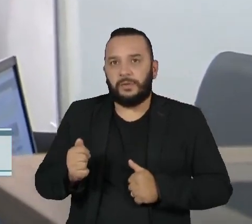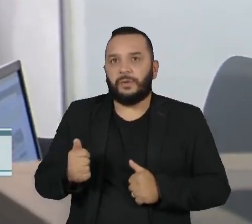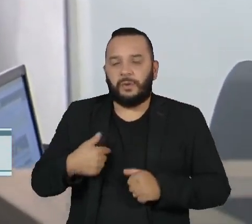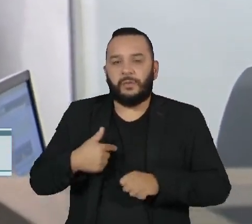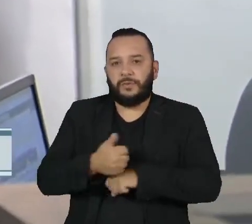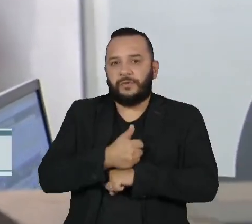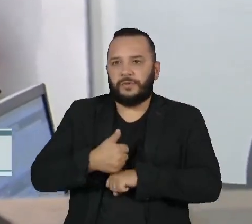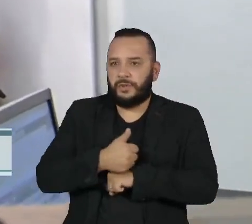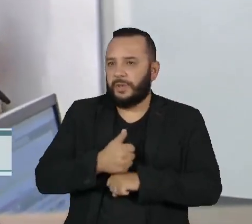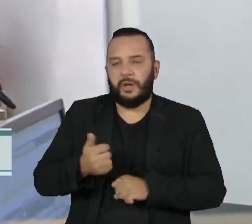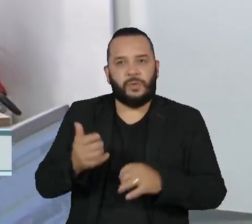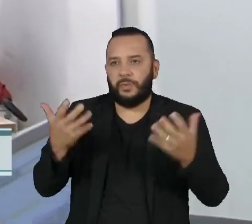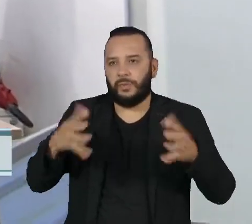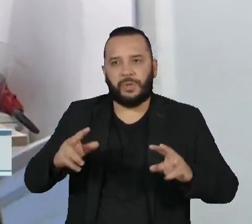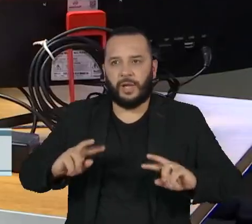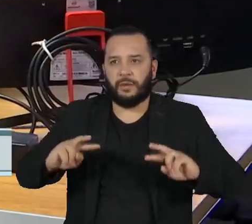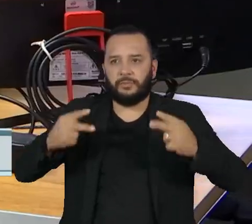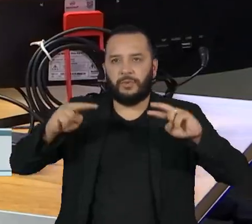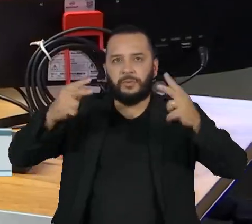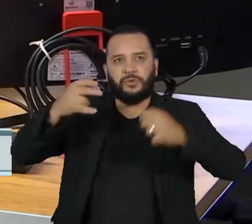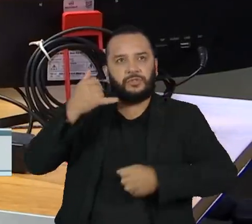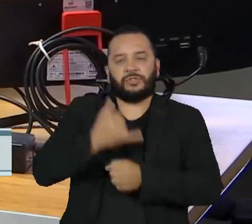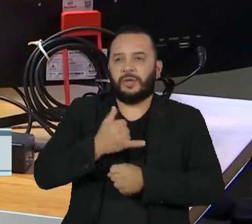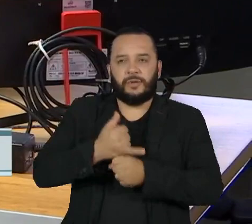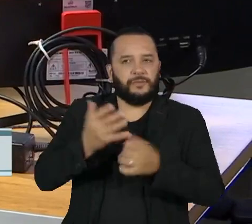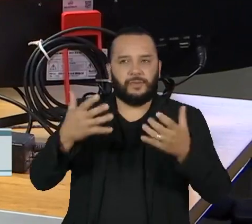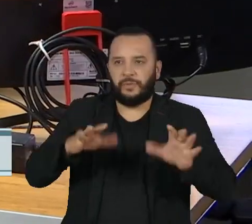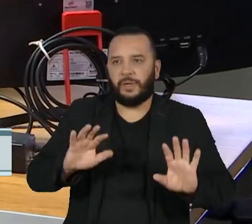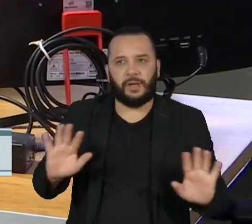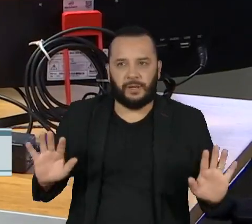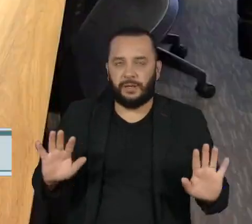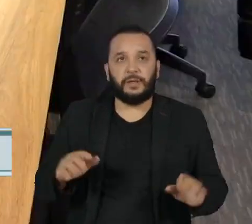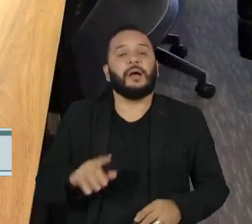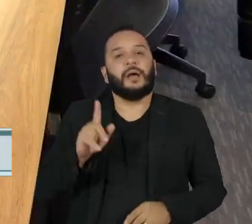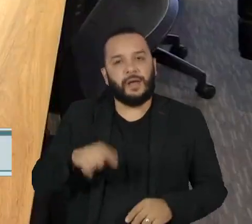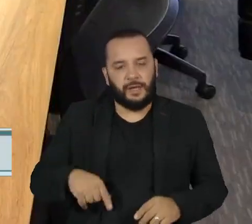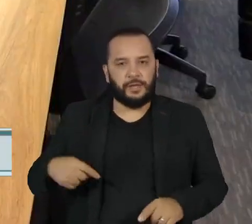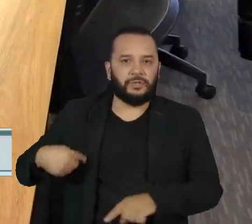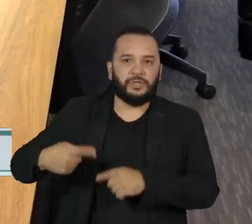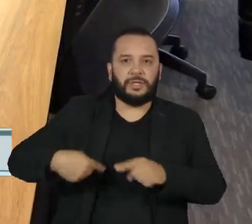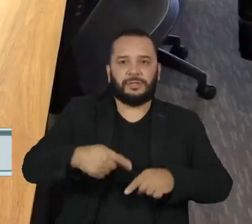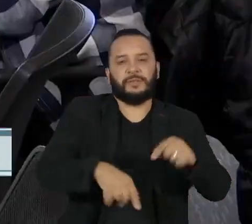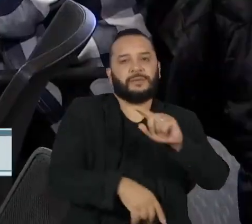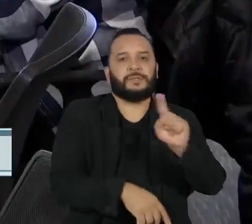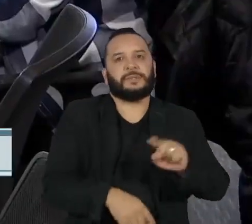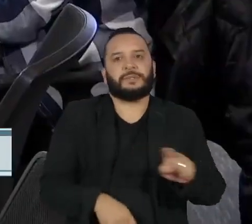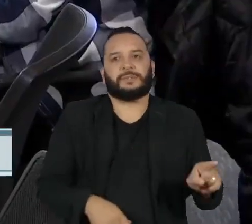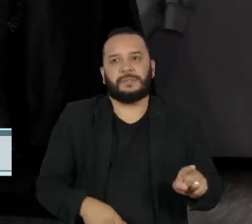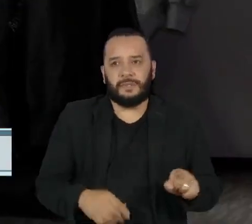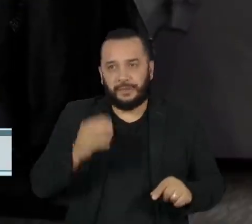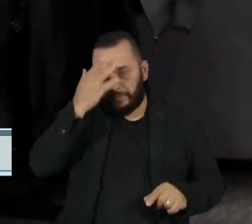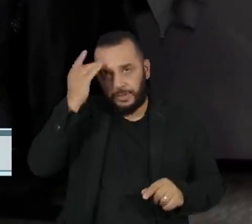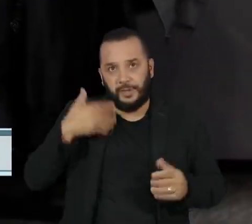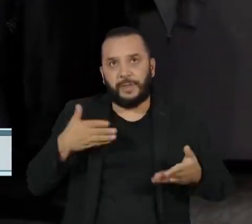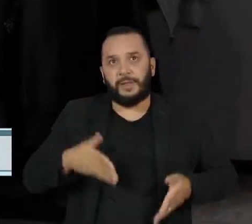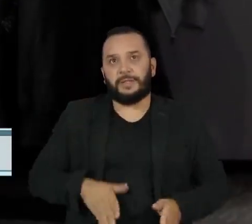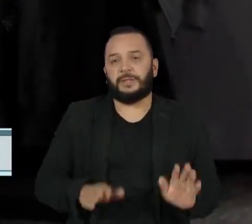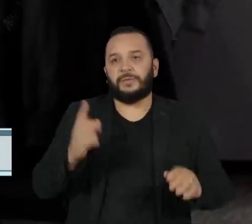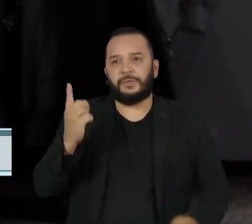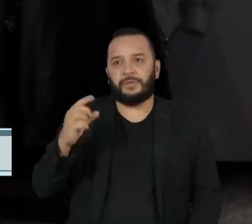rejeita posições de chefia o fenômeno é liderado pela Geração Z formada por pessoas nascidas